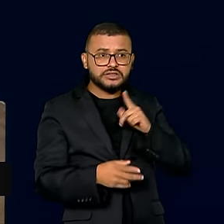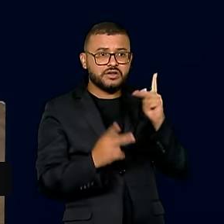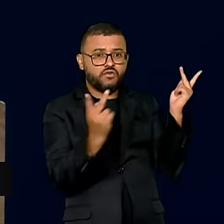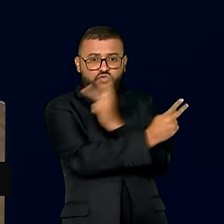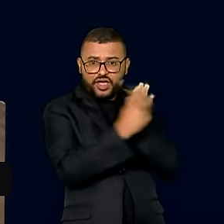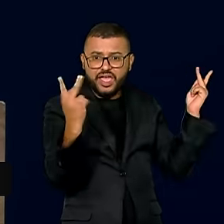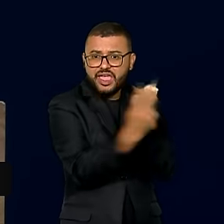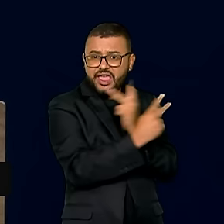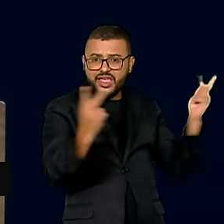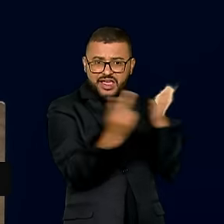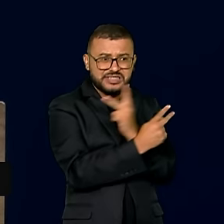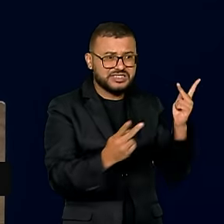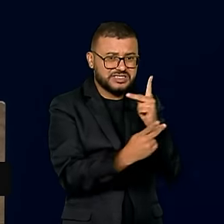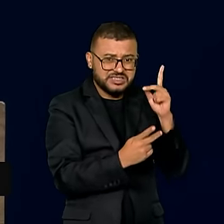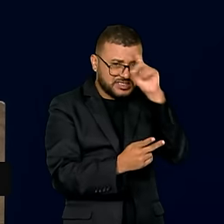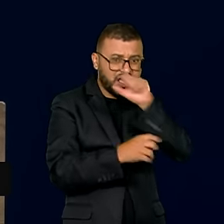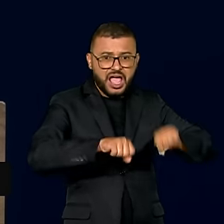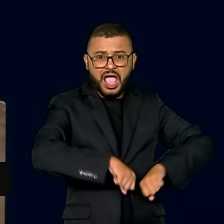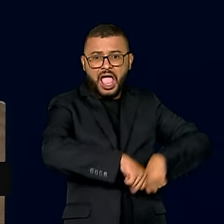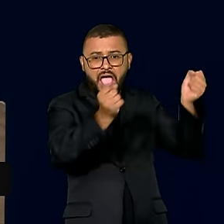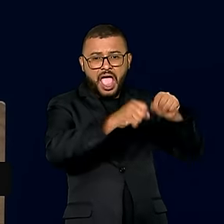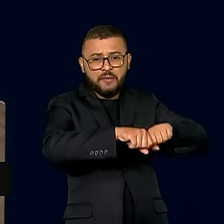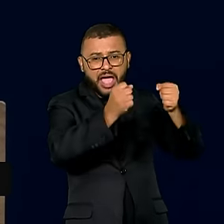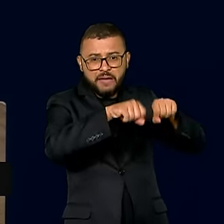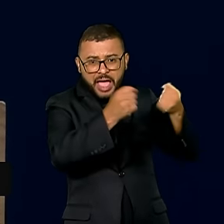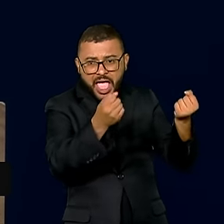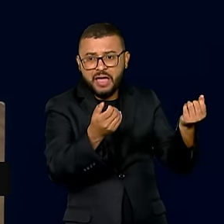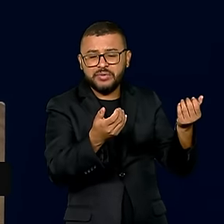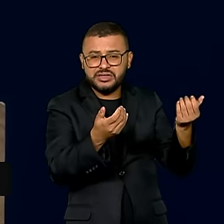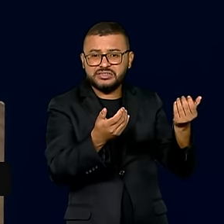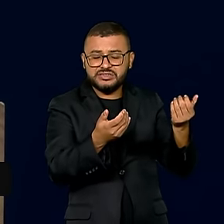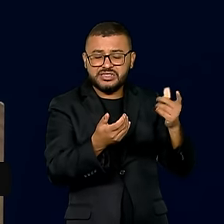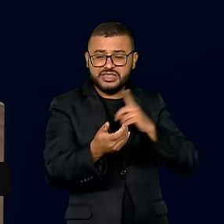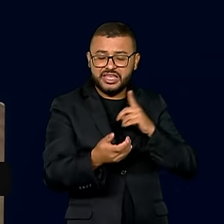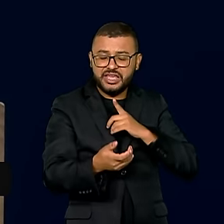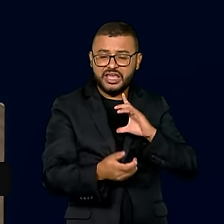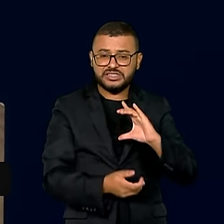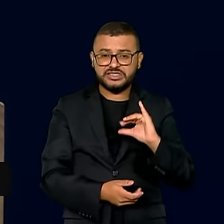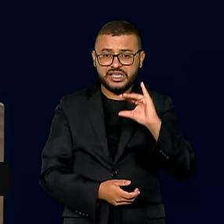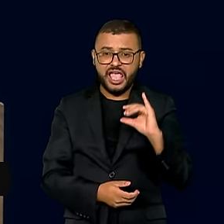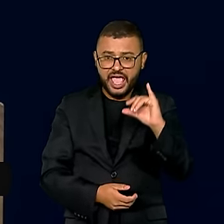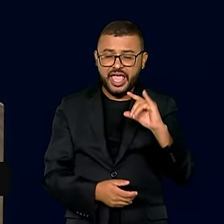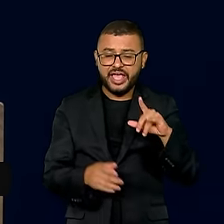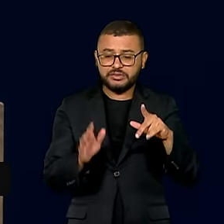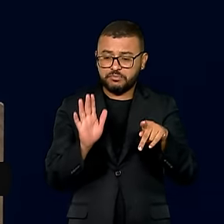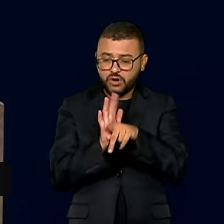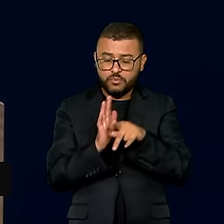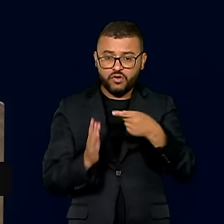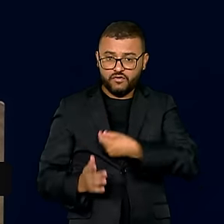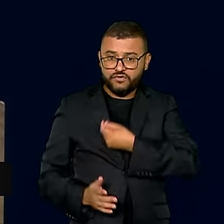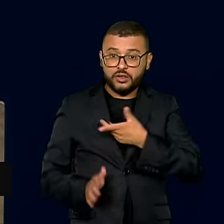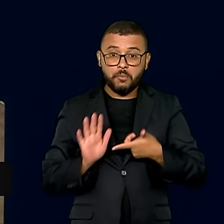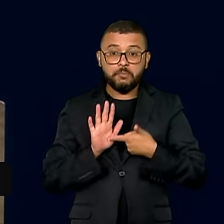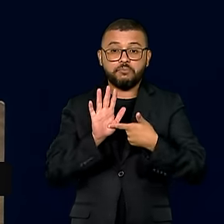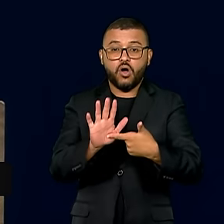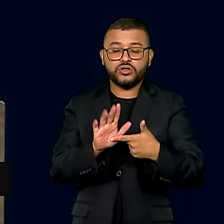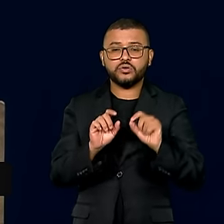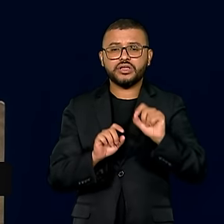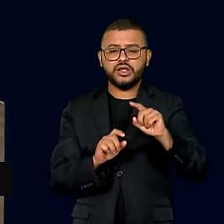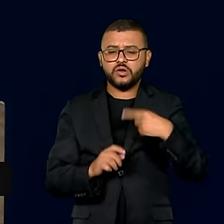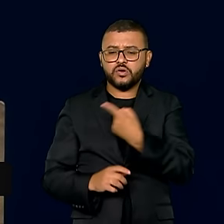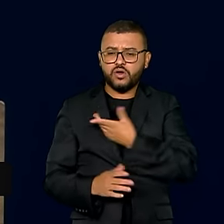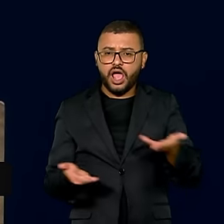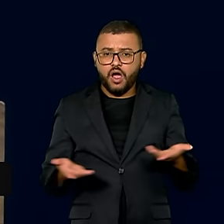ciclones deixam um rastro inédito de destruição. A ciência e a realidade nos mostram que